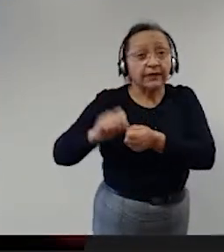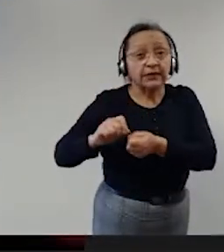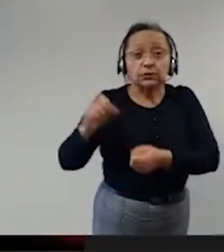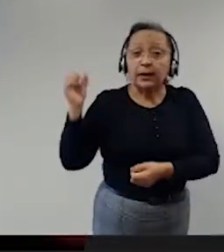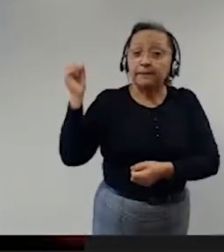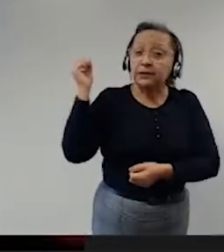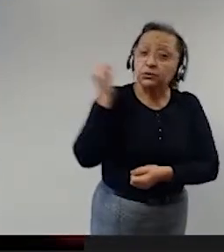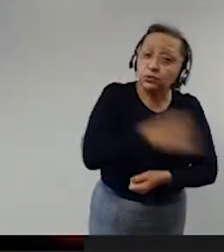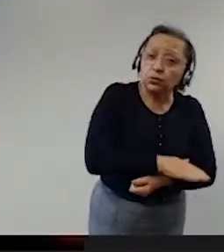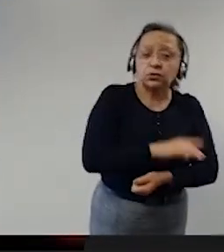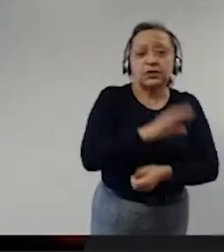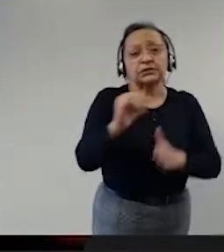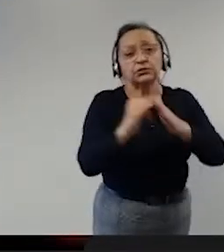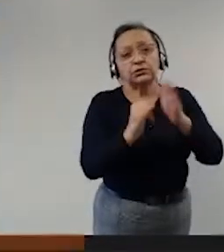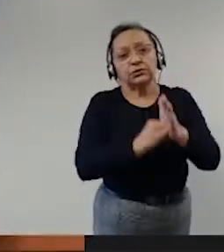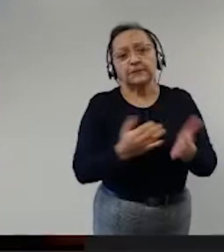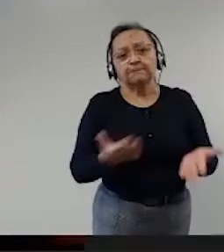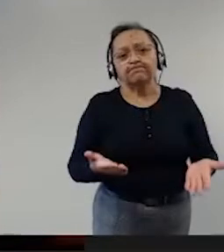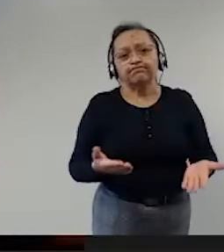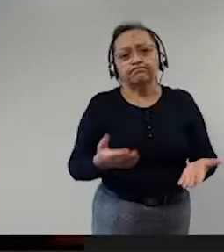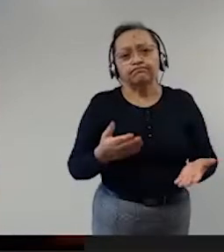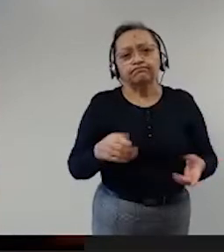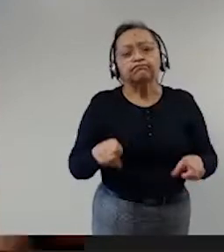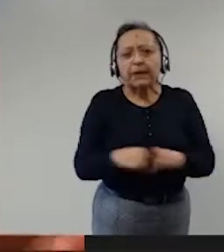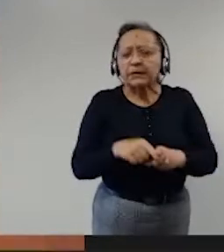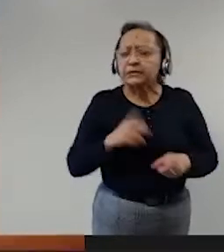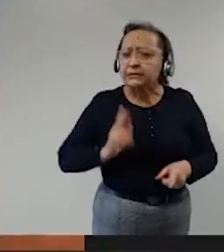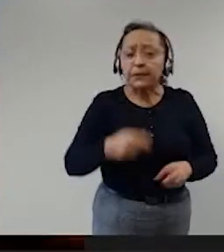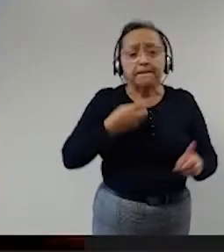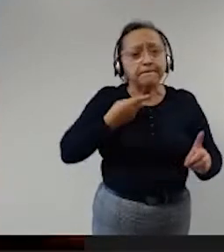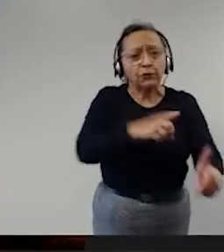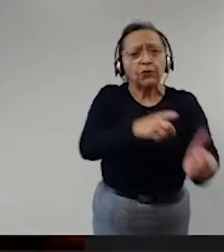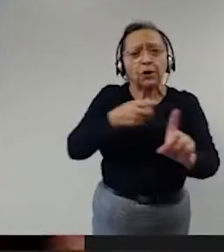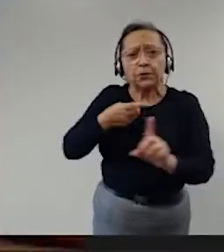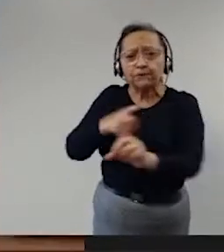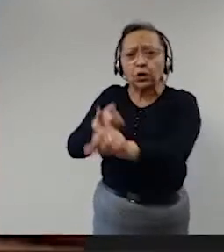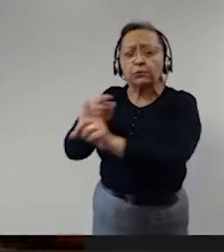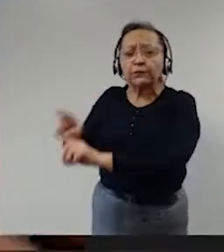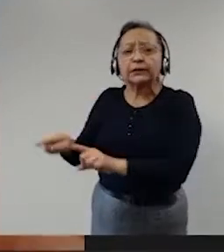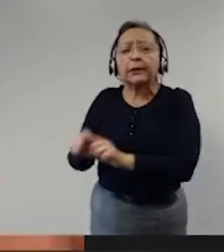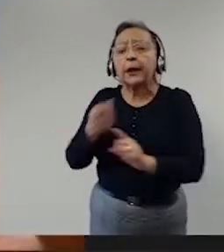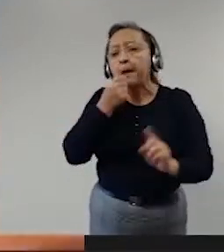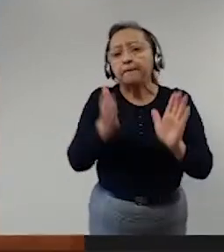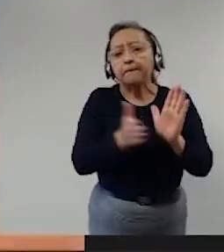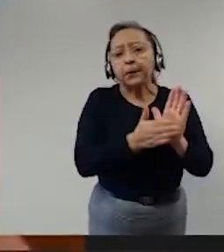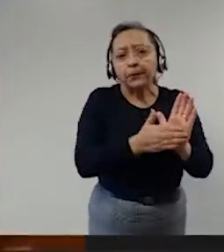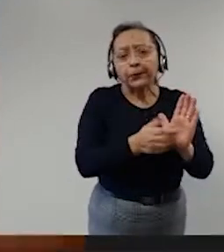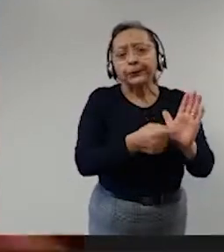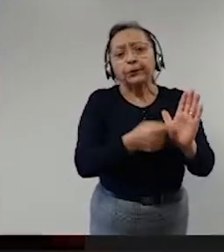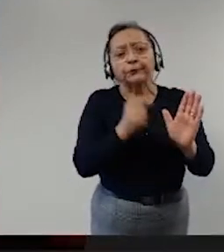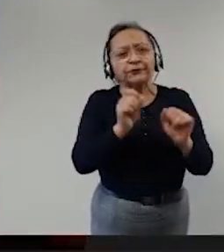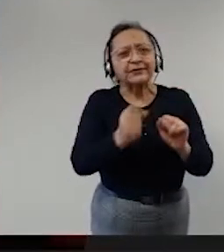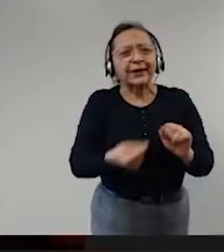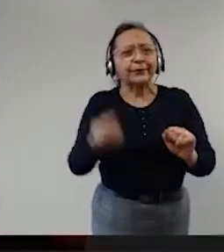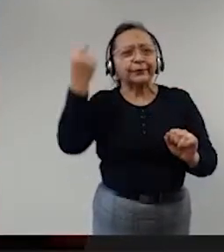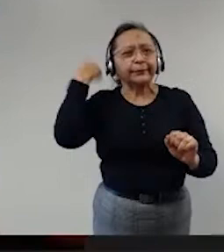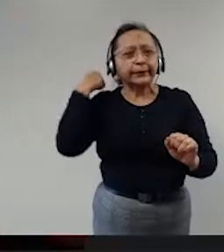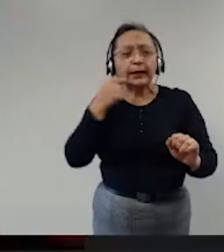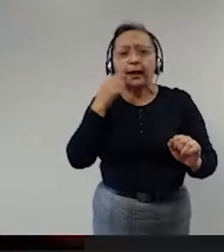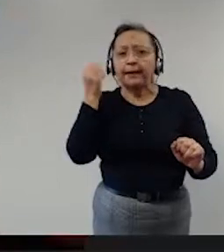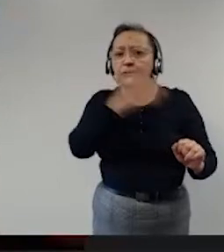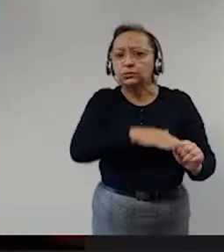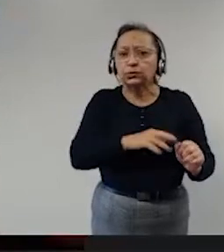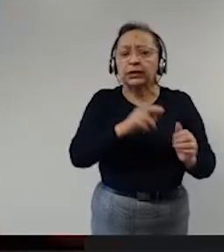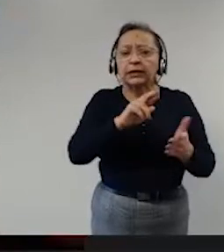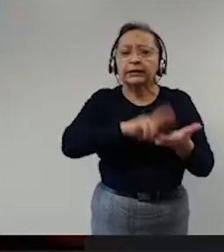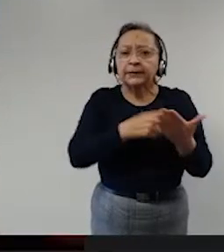instituições, com muita frequência provocando, até mesmo propondo, como fizeram aquela ridícula interpretação do artigo